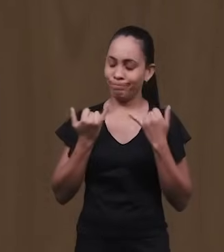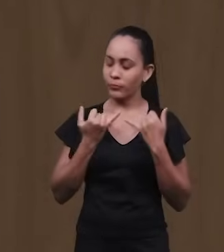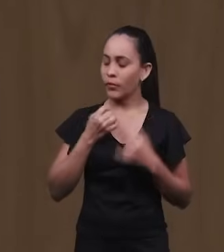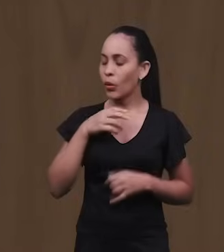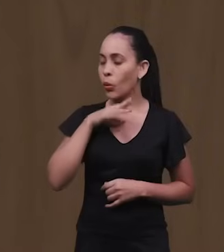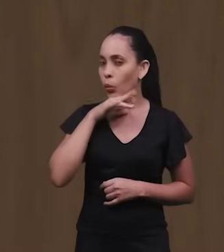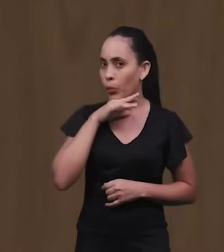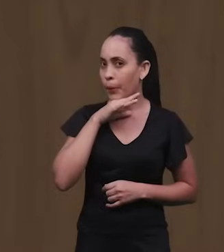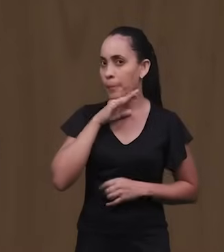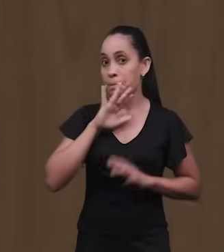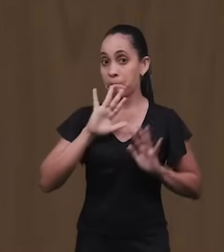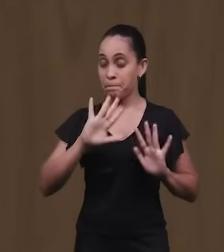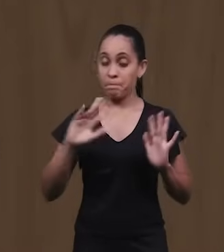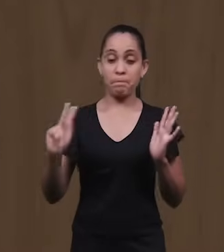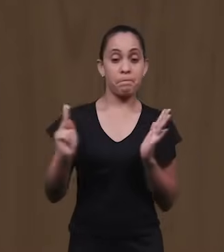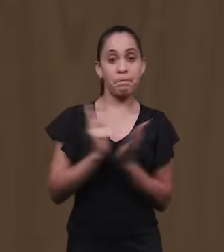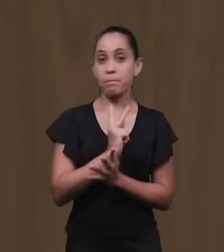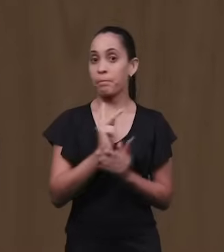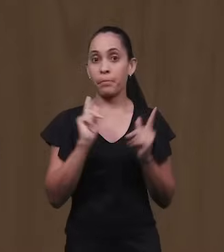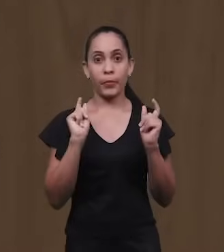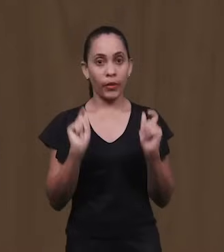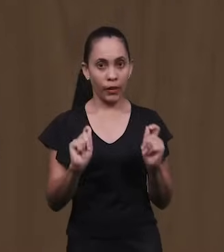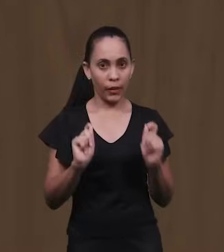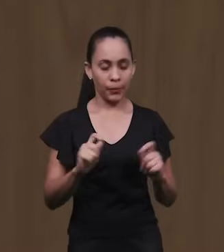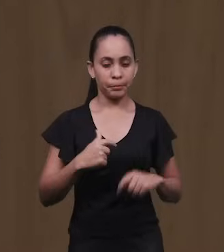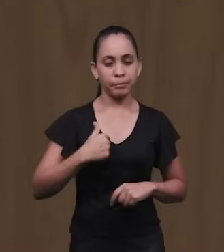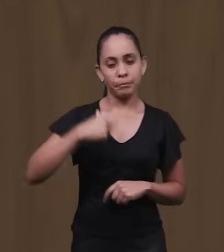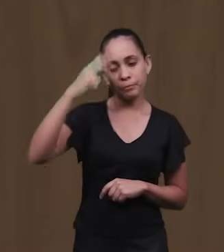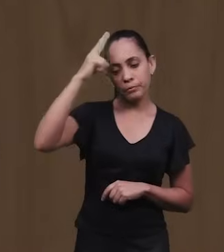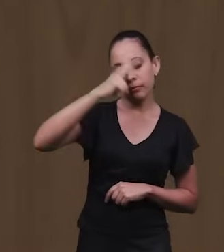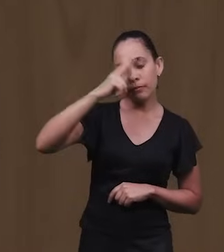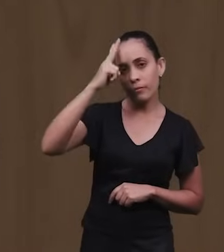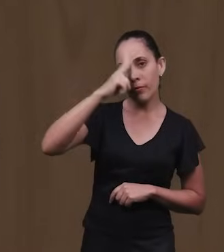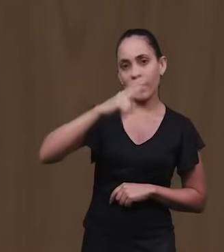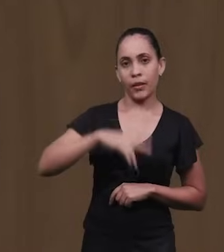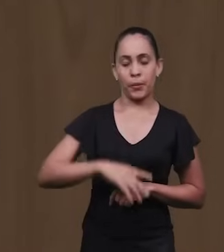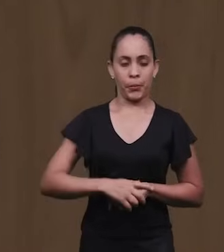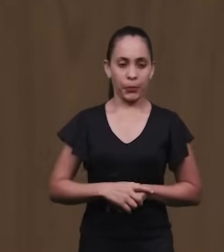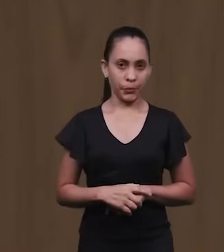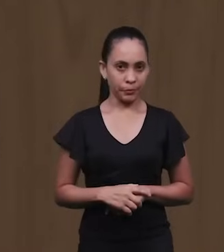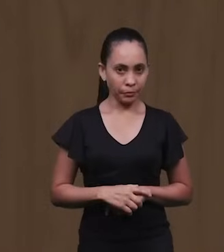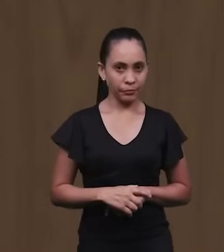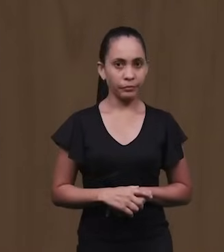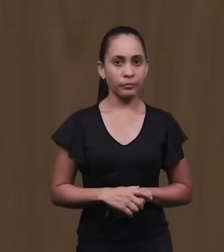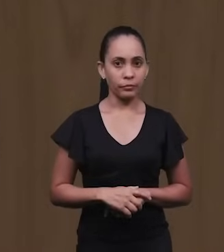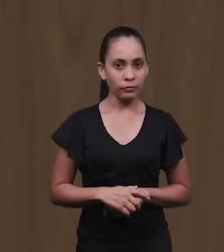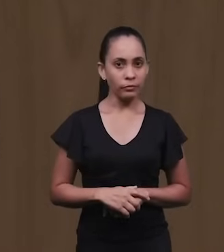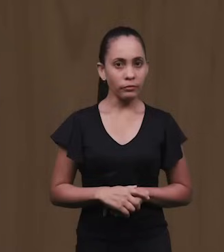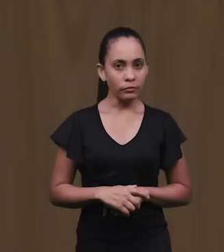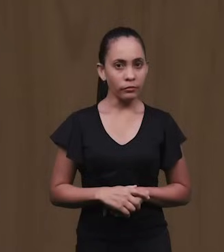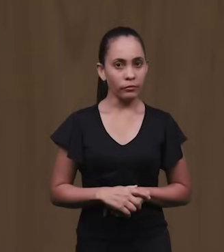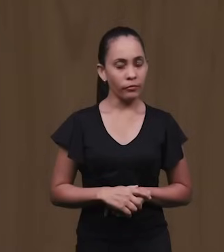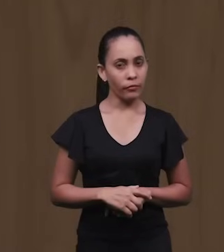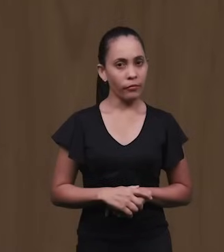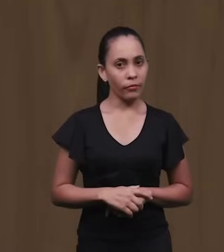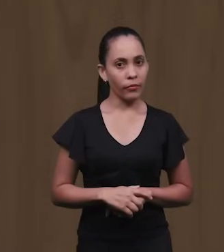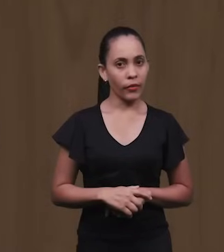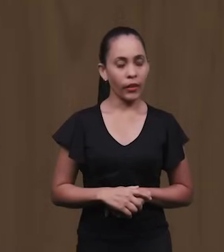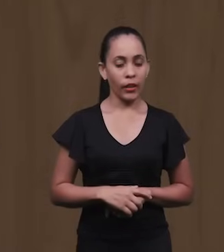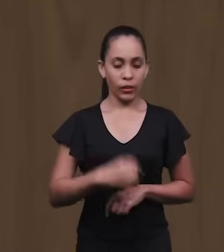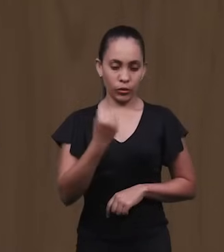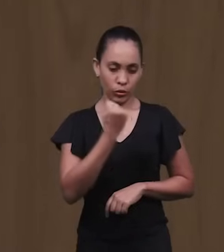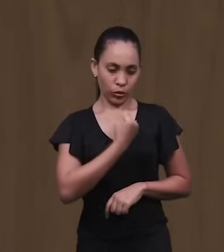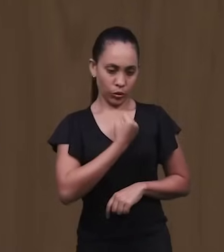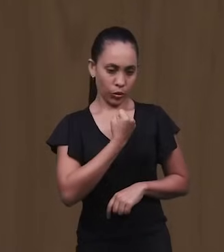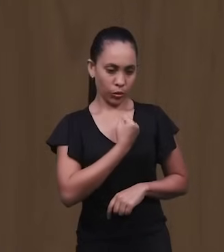filho. Foi quando ela lembrou alguém, né? Já tinha